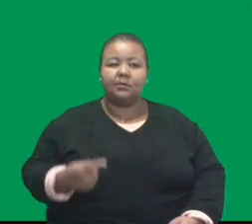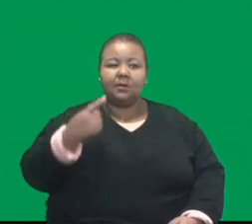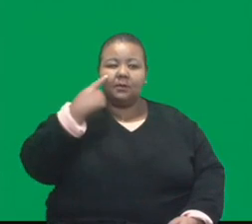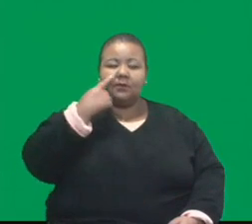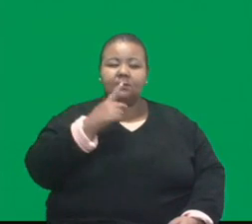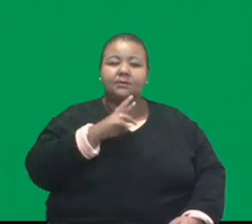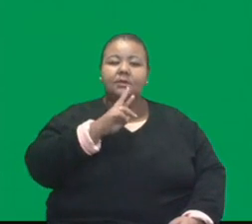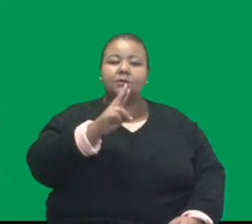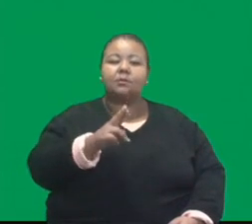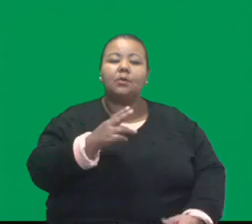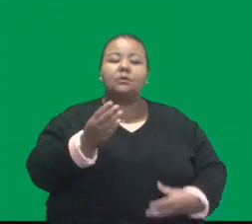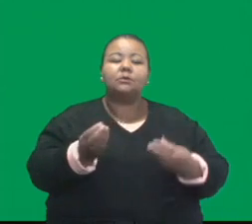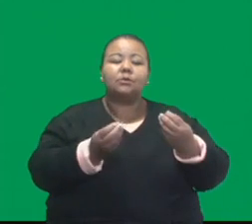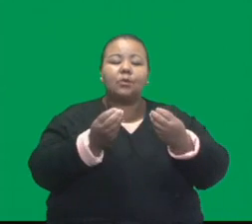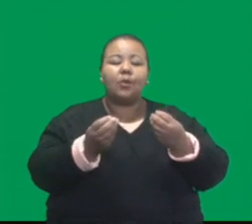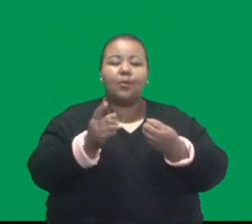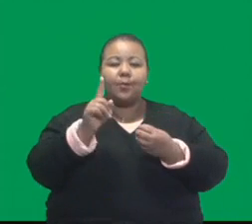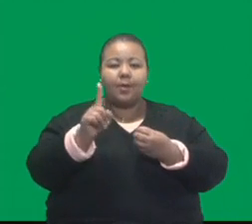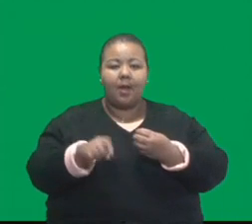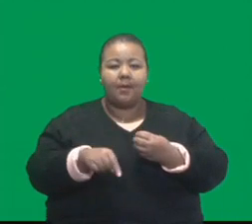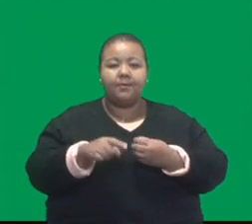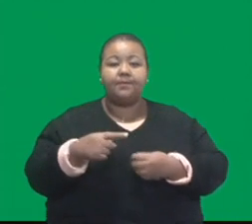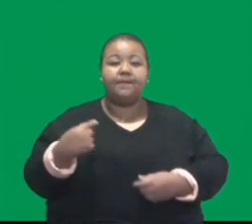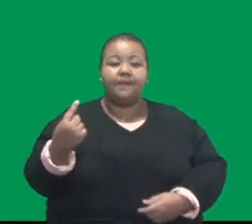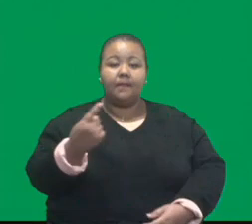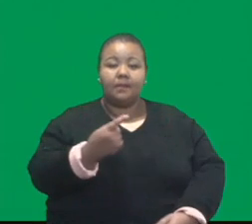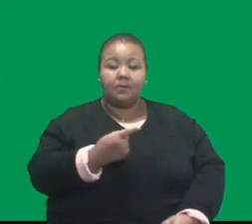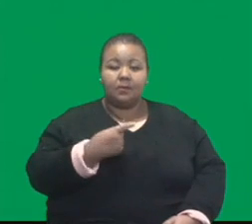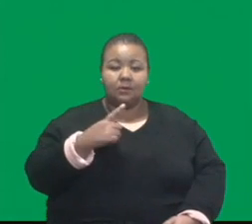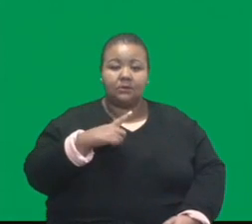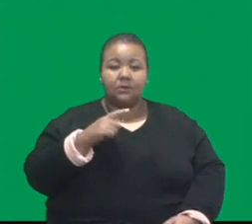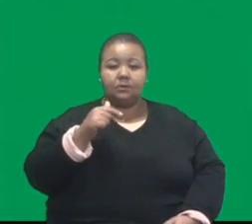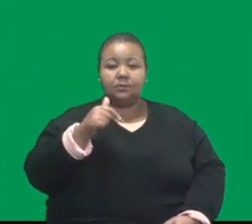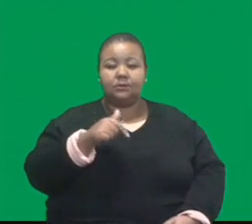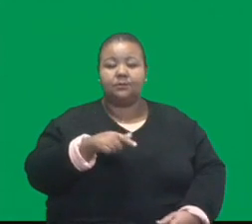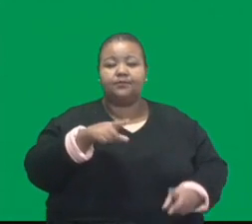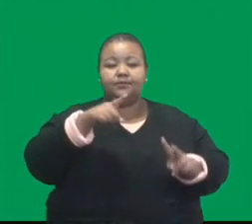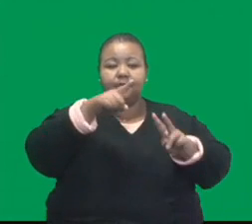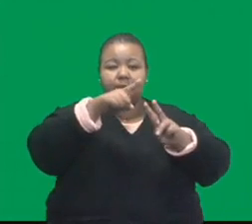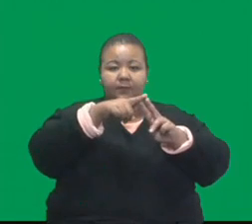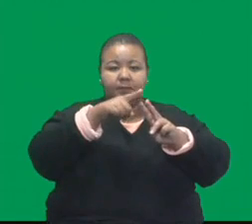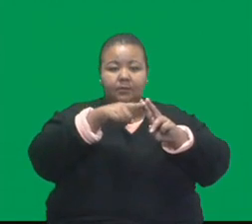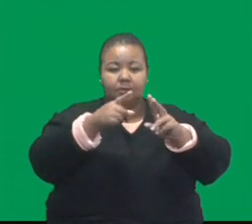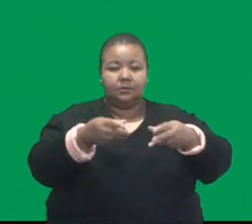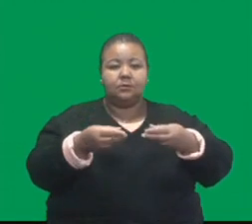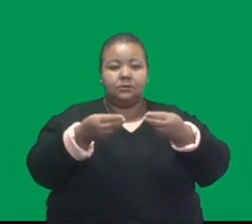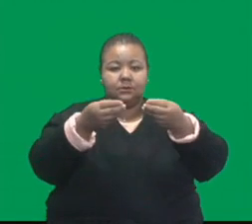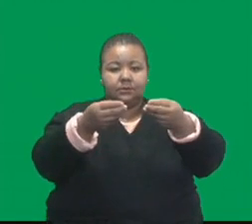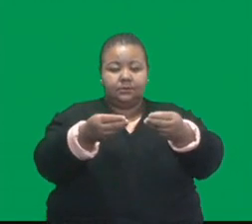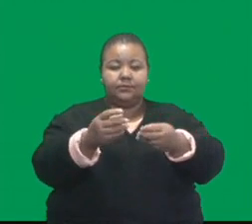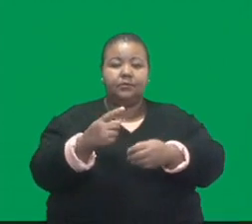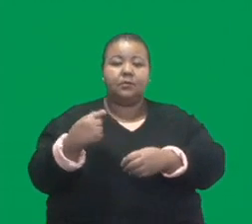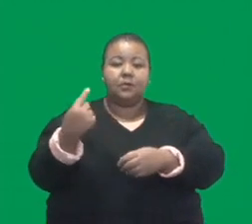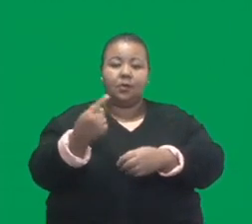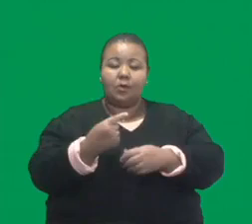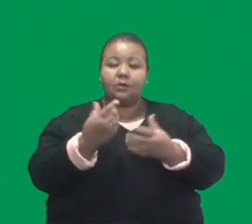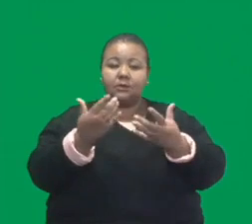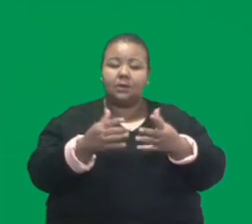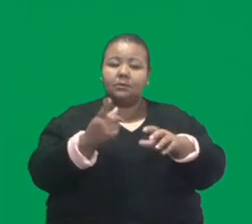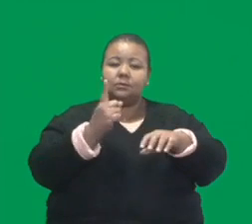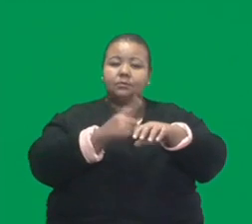é? Então, nós temos aqui o nosso vetor dado. Nós queremos saber a sua